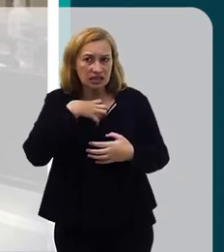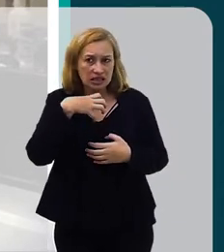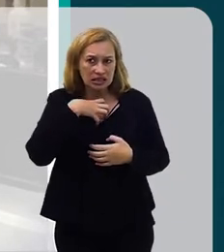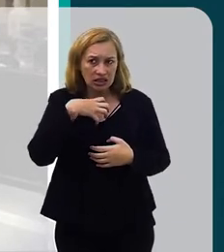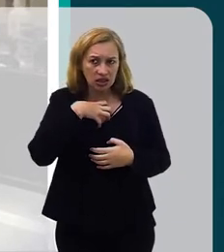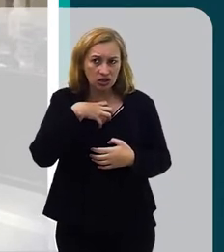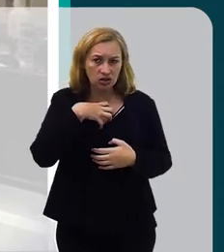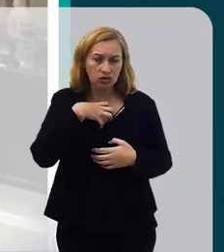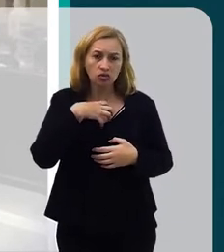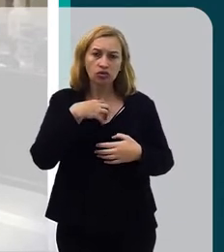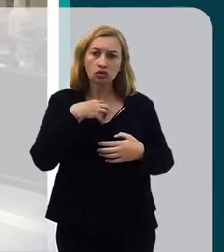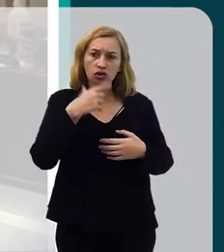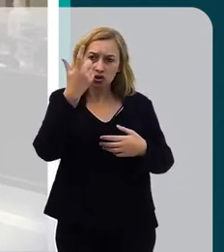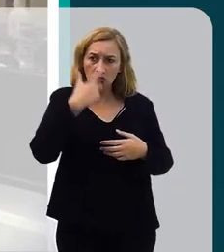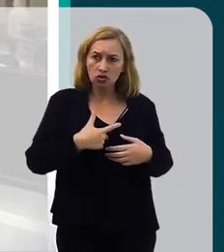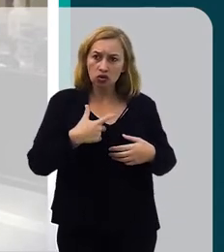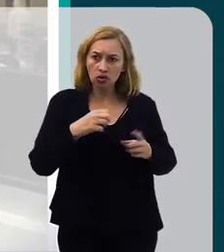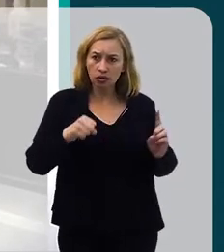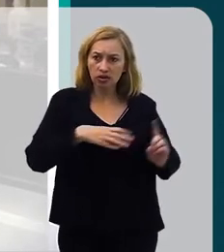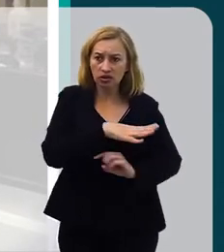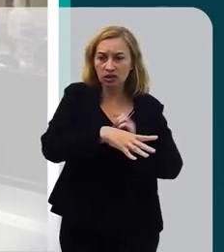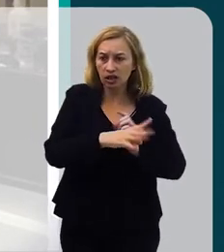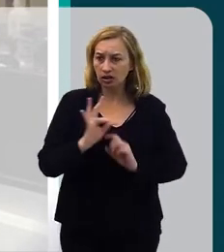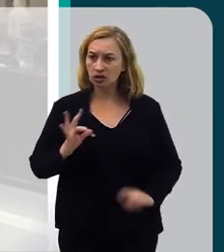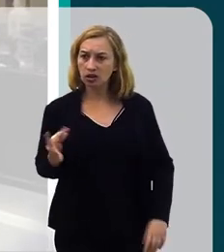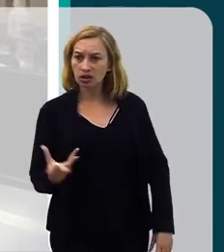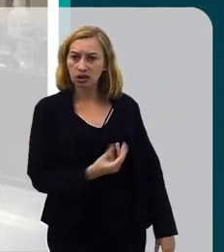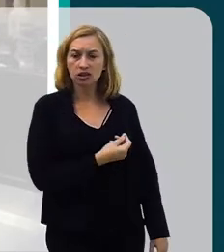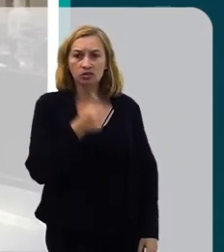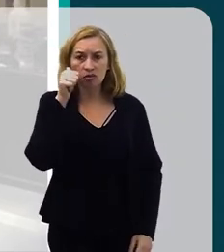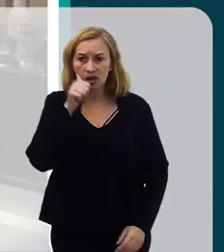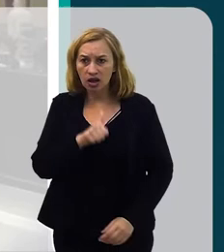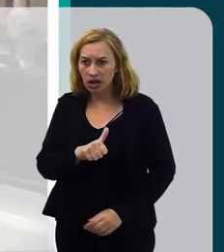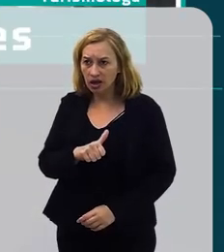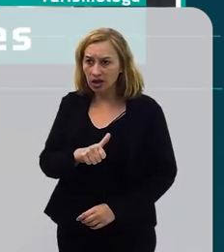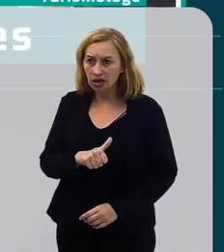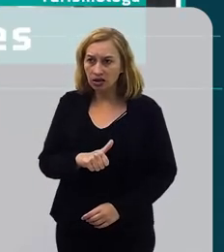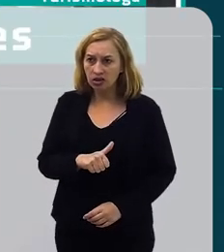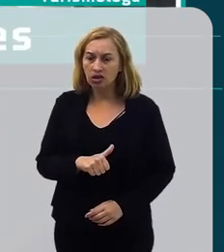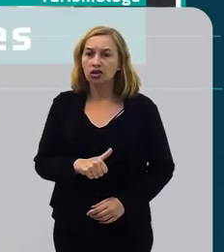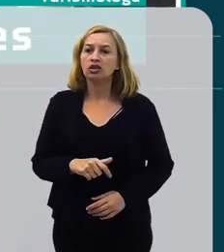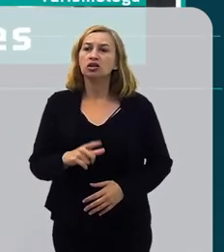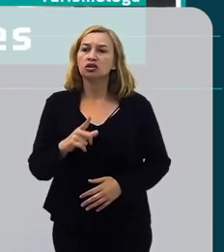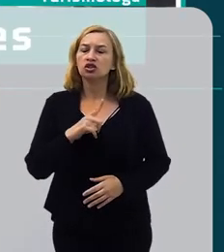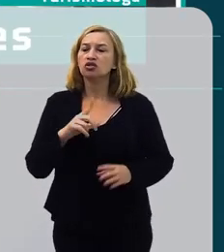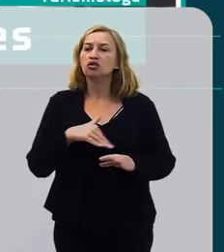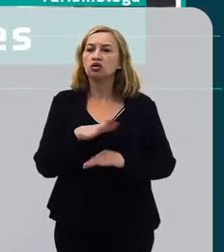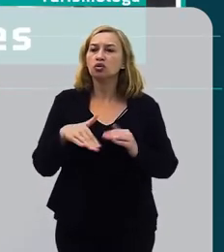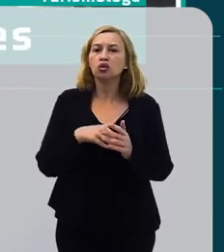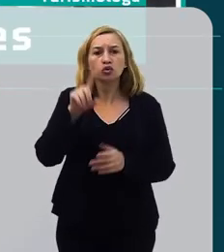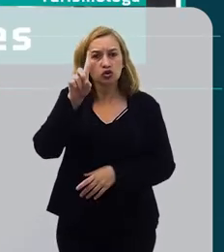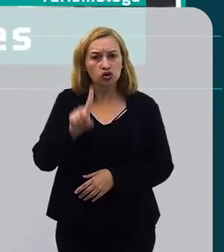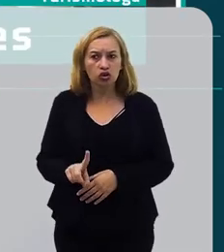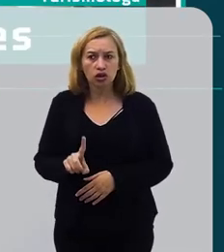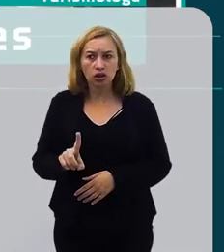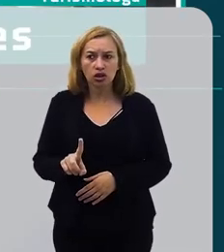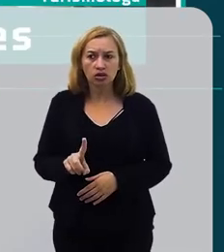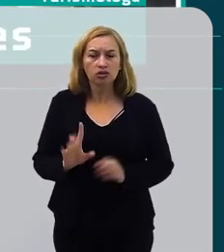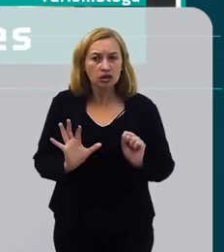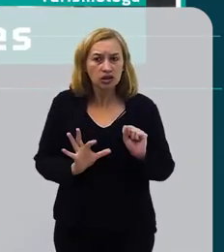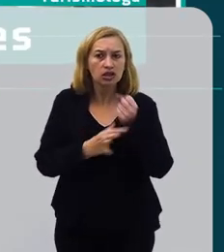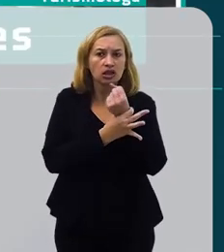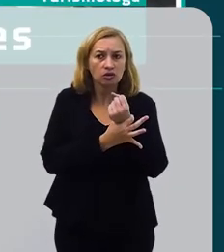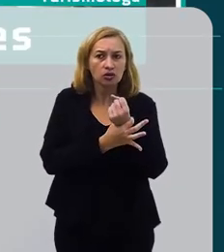me leio, né, sou para a sociedade uma mulher trans. E tive, né, todos os